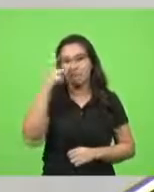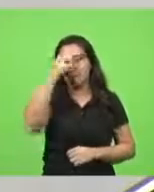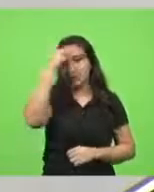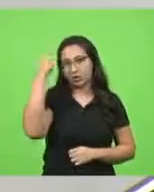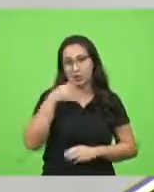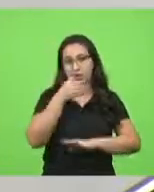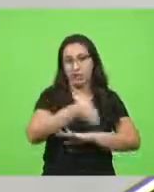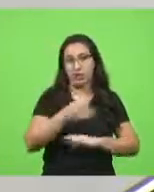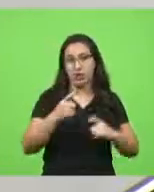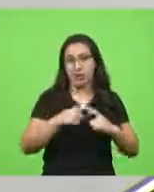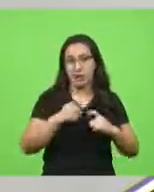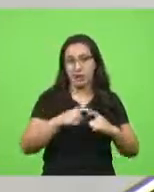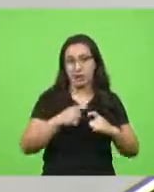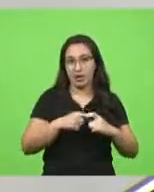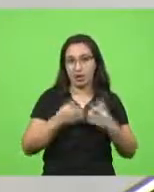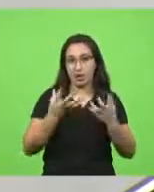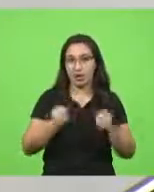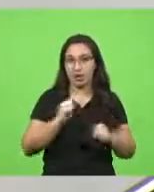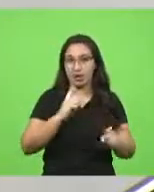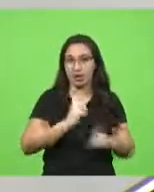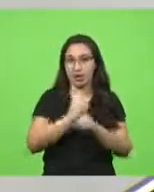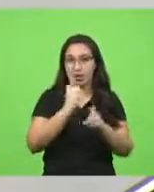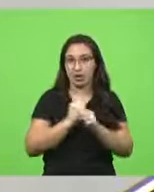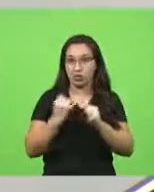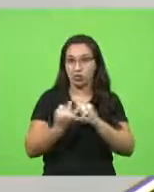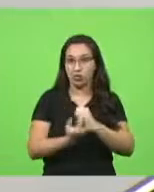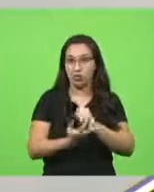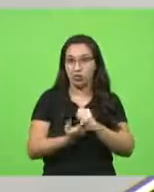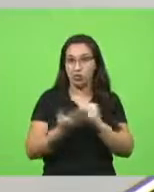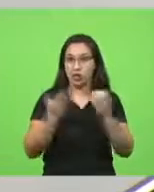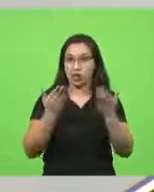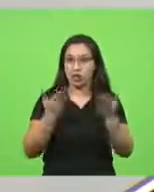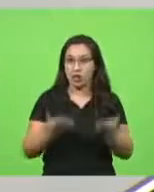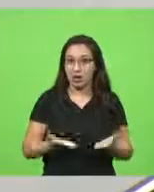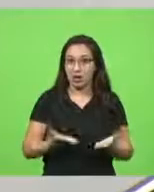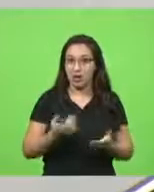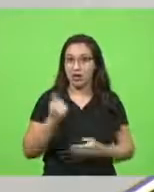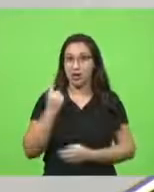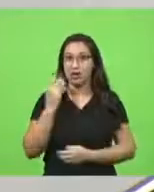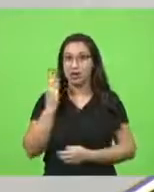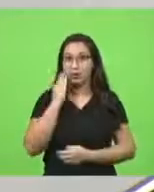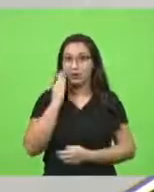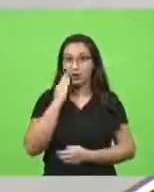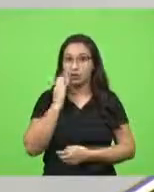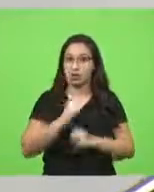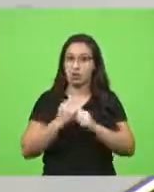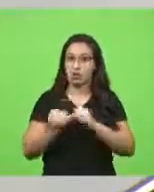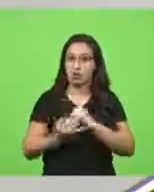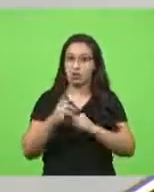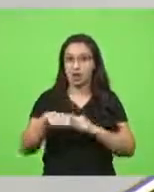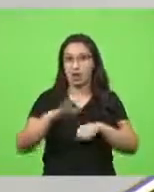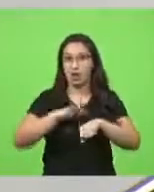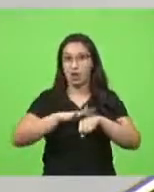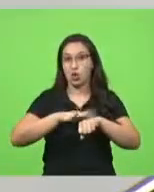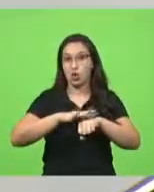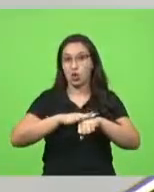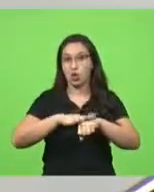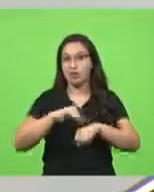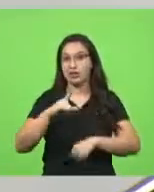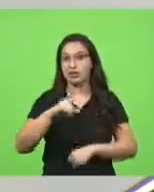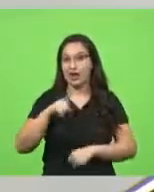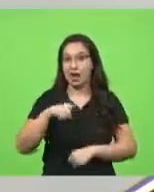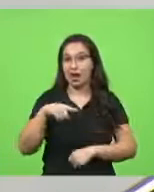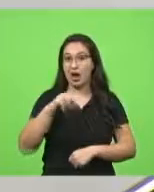atendeu, confirmou, ele observa, porque o Covid é uma doença que, para